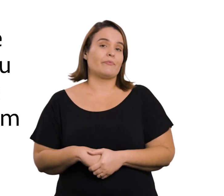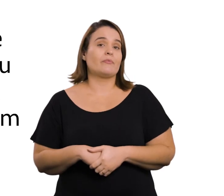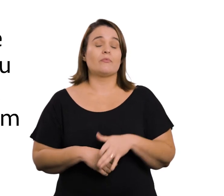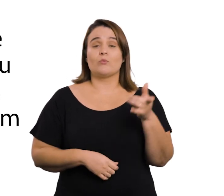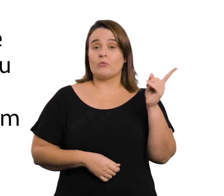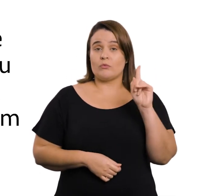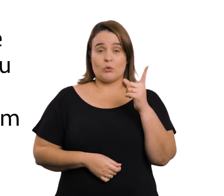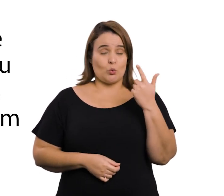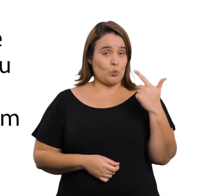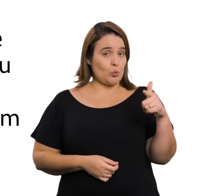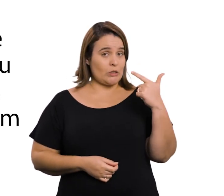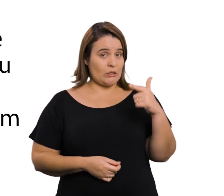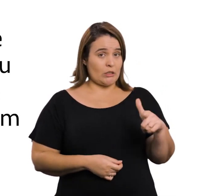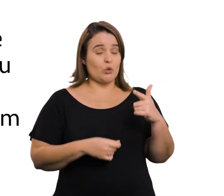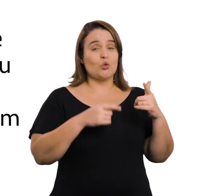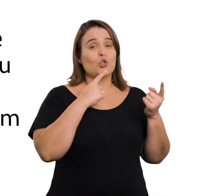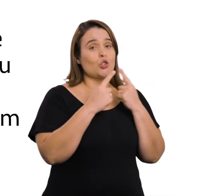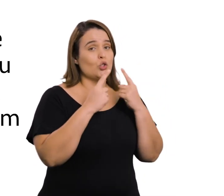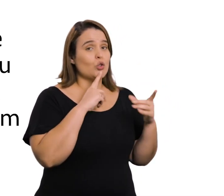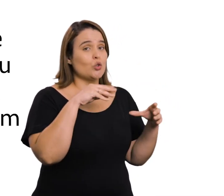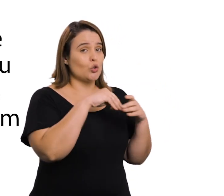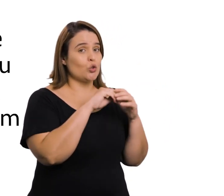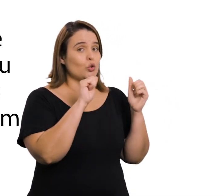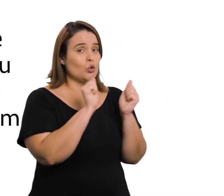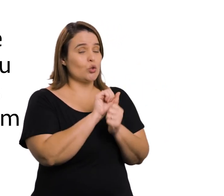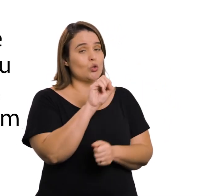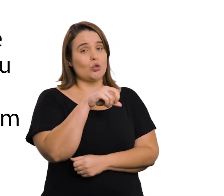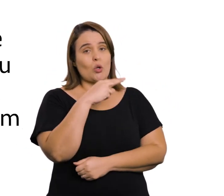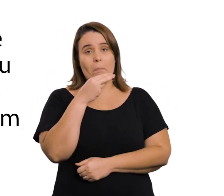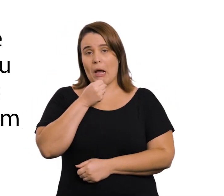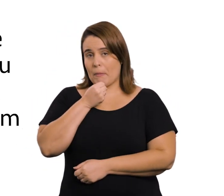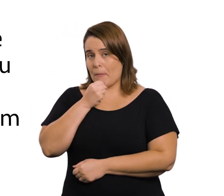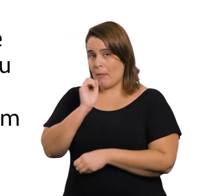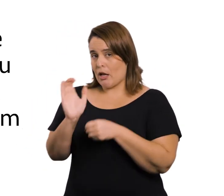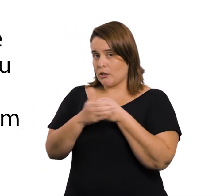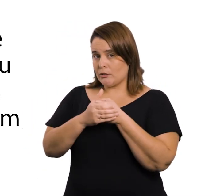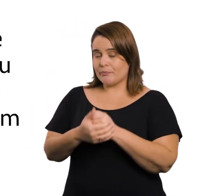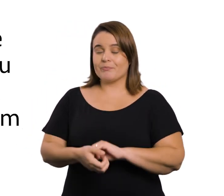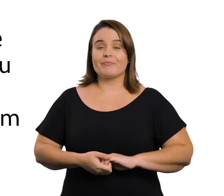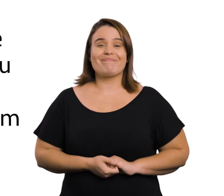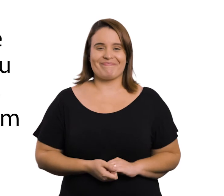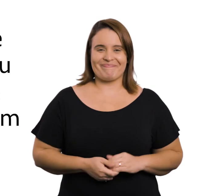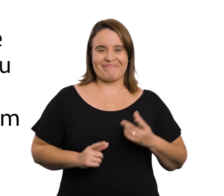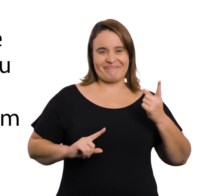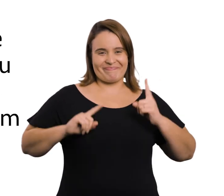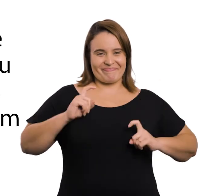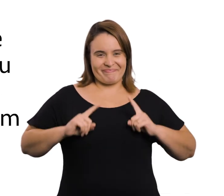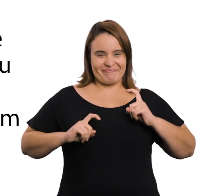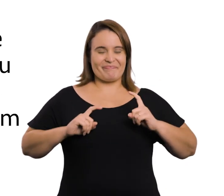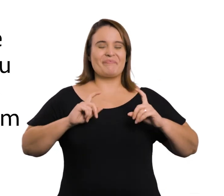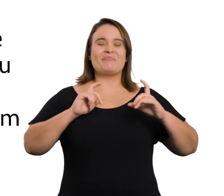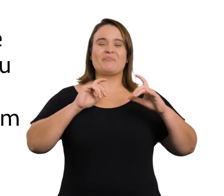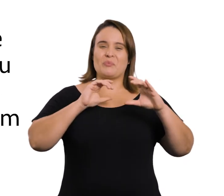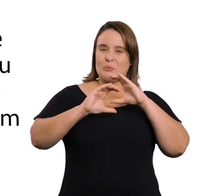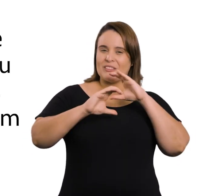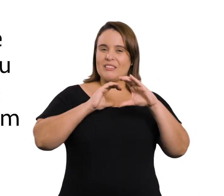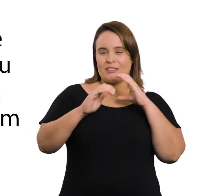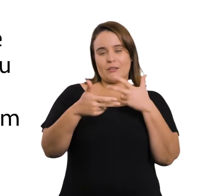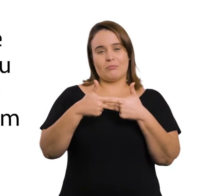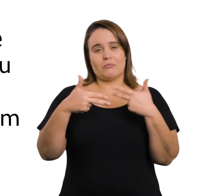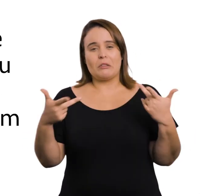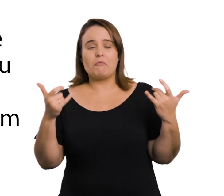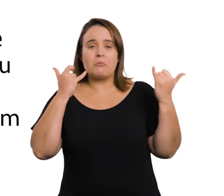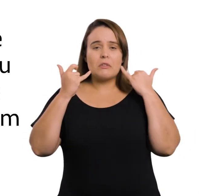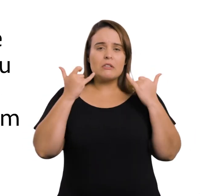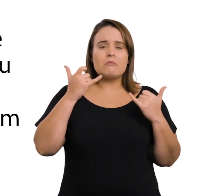todas as informações compreendidas visualmente e que não estão contidas nos diálogos ou locuções em off, como expressões